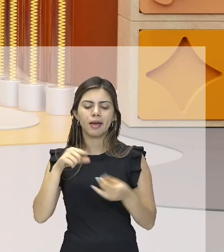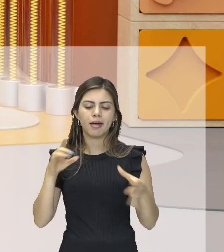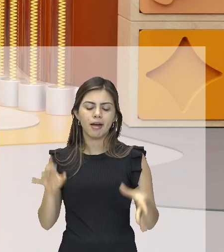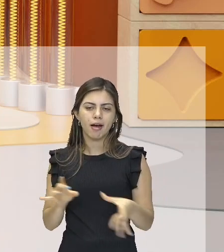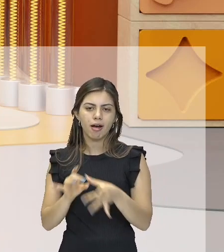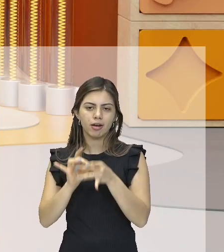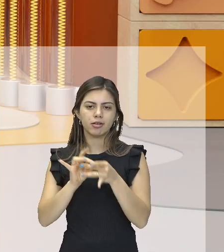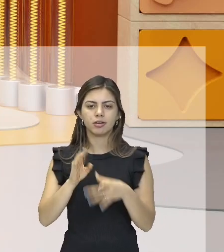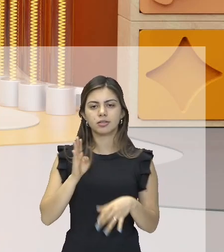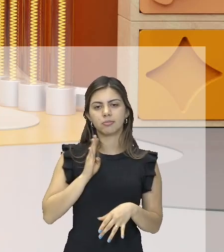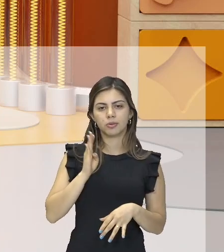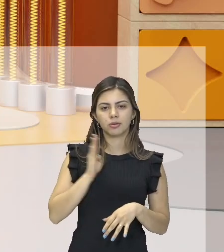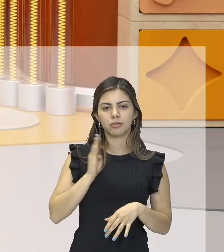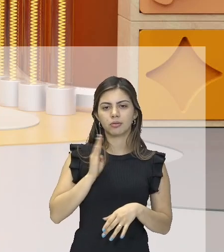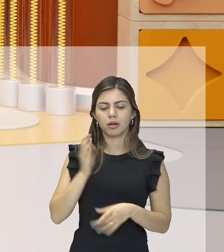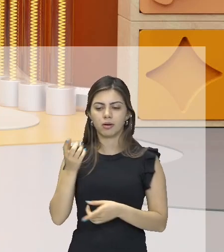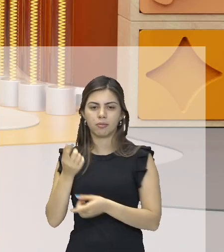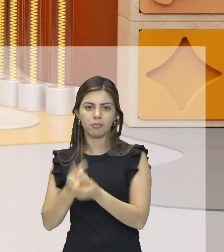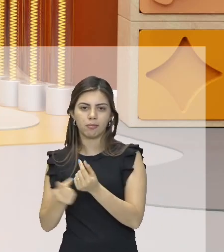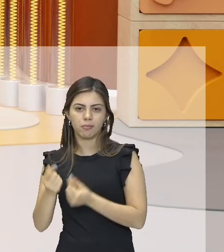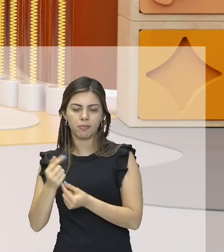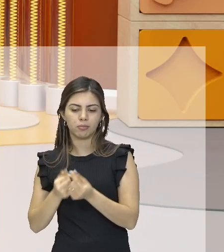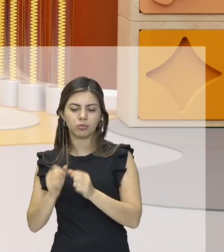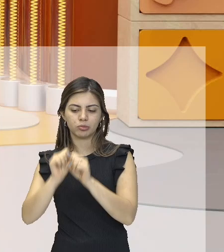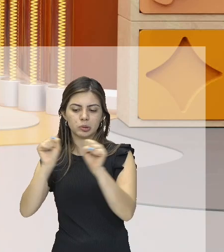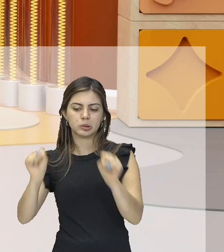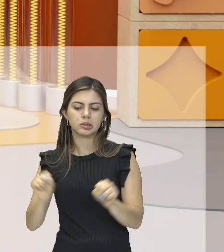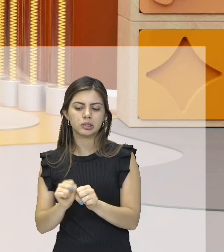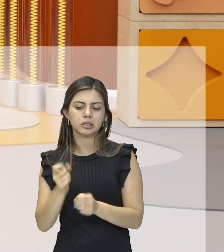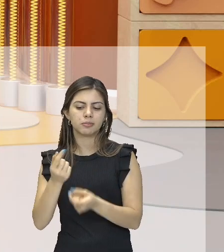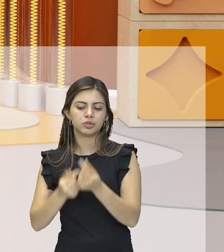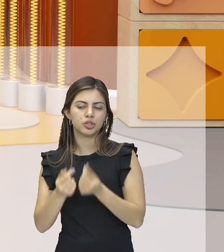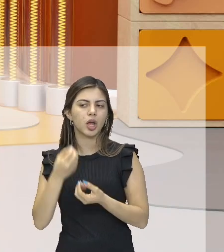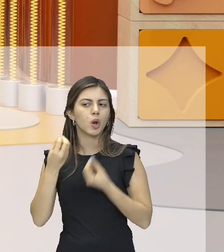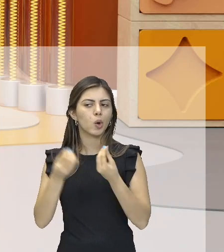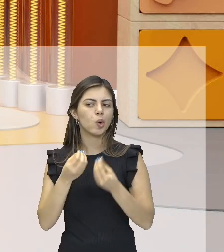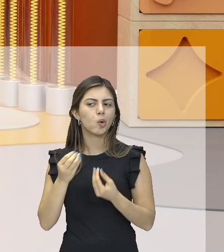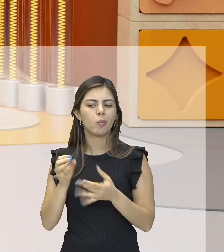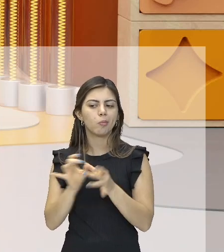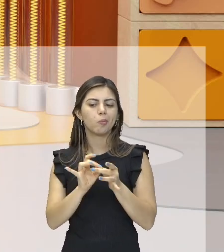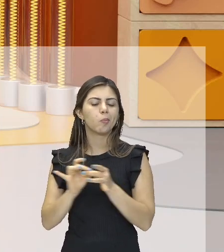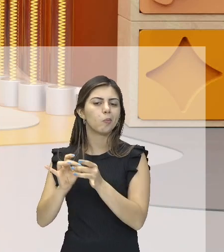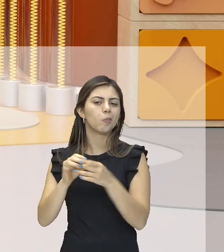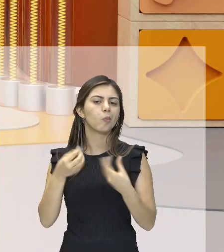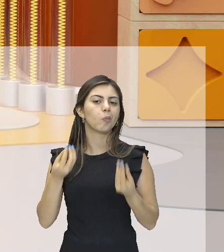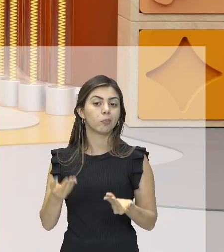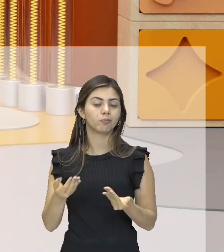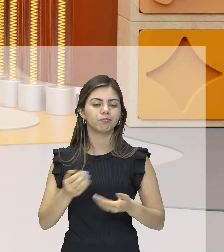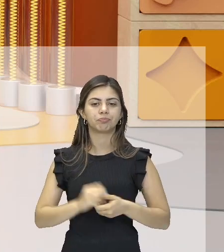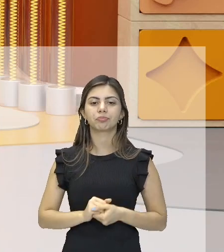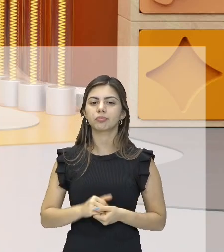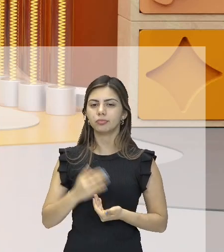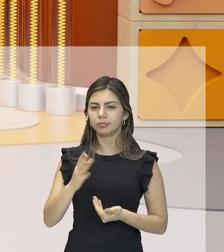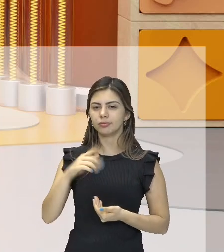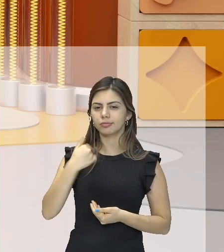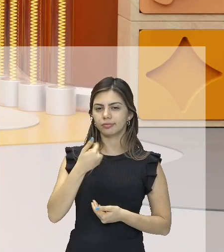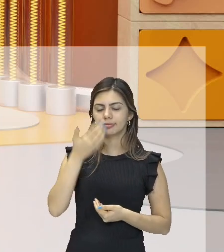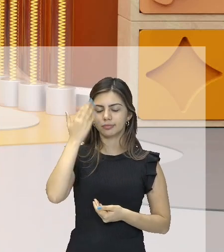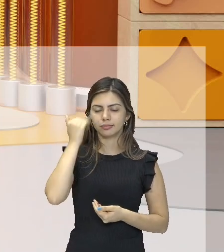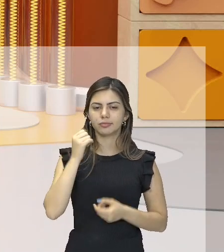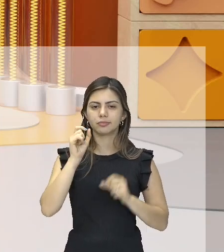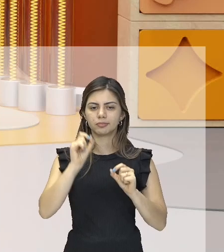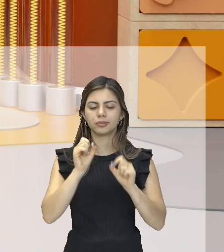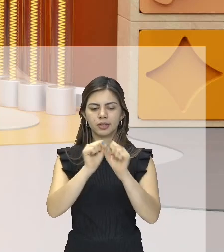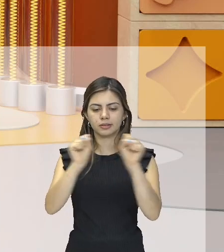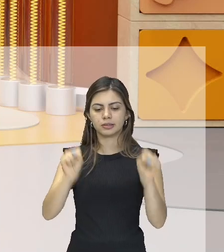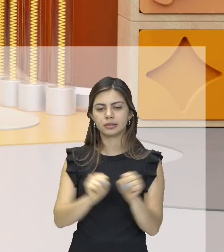da burguesia com o mercantilismo? Como é que um vai ajudar o outro? Bem, nós sabemos que o mercantilismo vai ser uma política